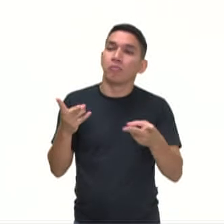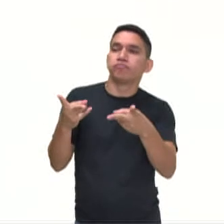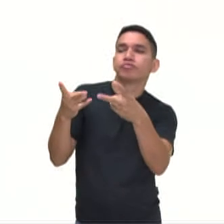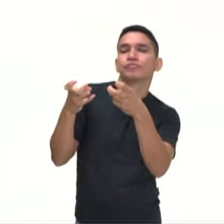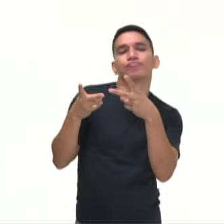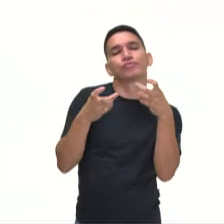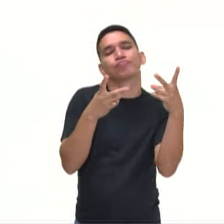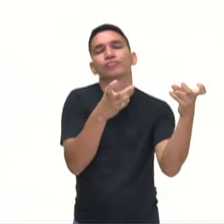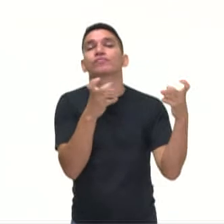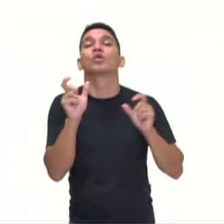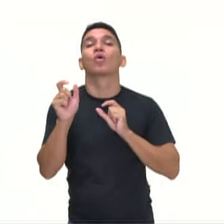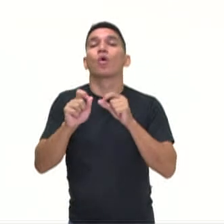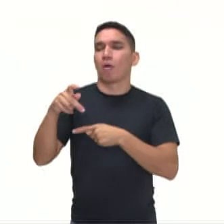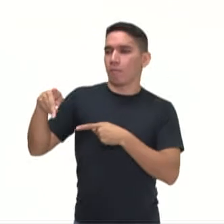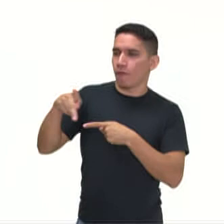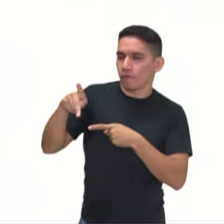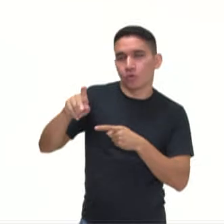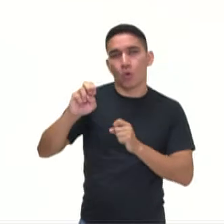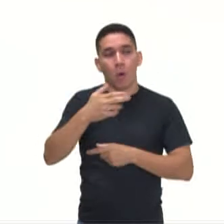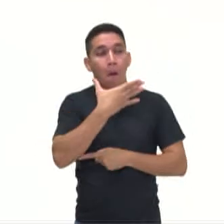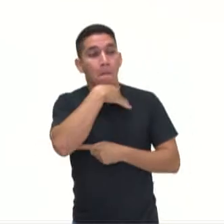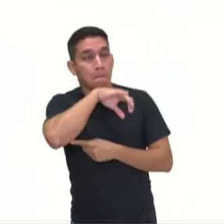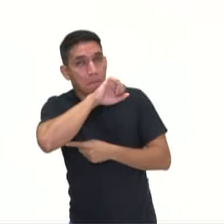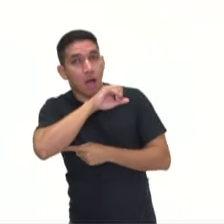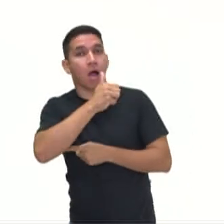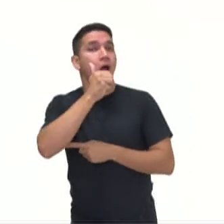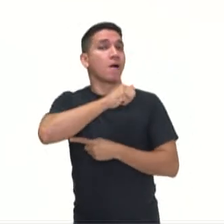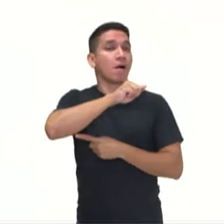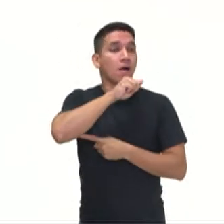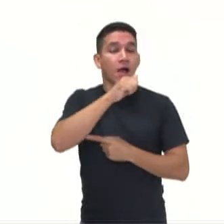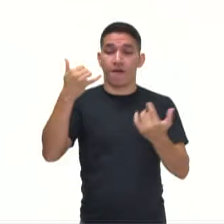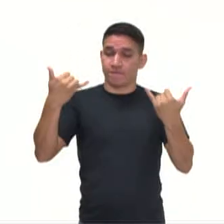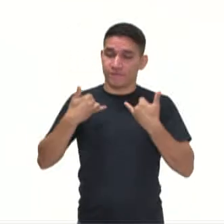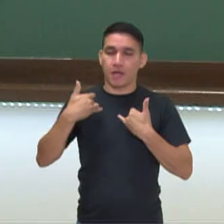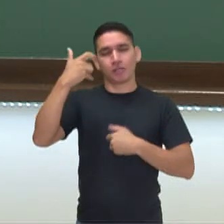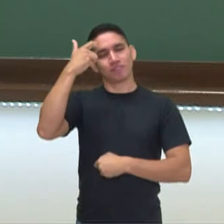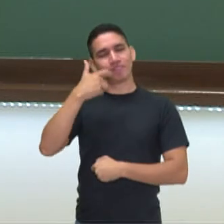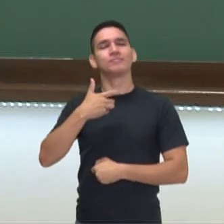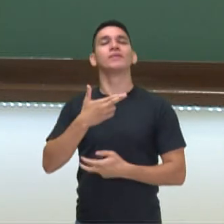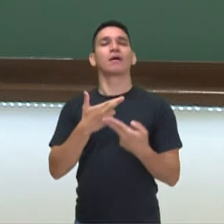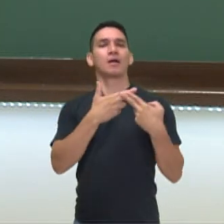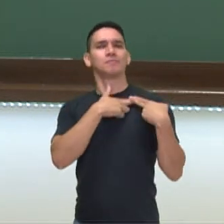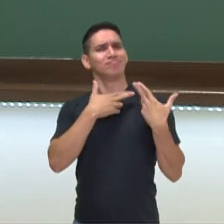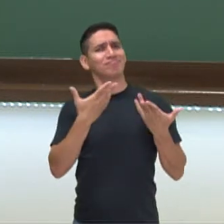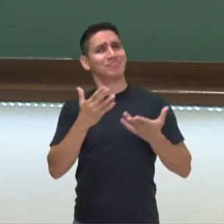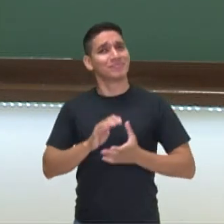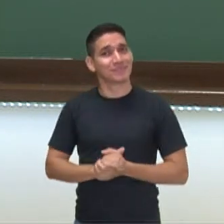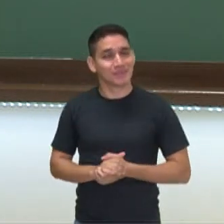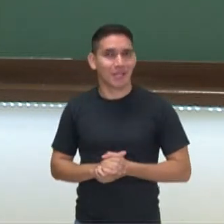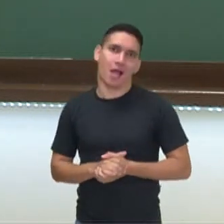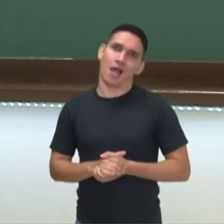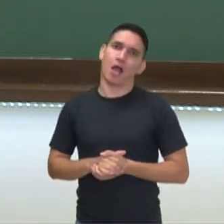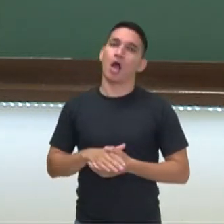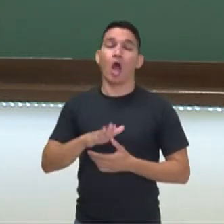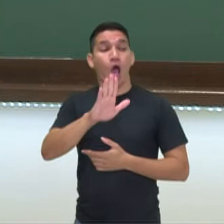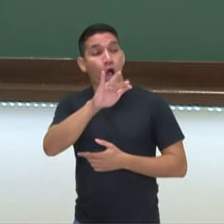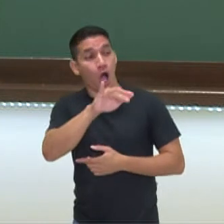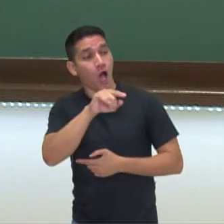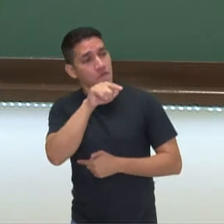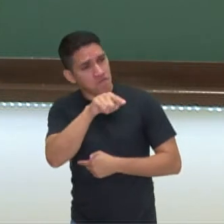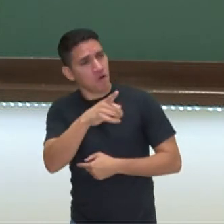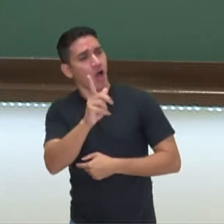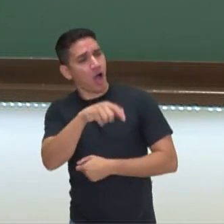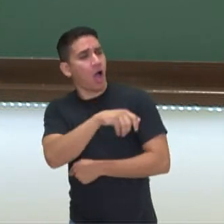nossos professores, dos nossos pais, que nós somos pessoas responsáveis, não é mesmo? Quando a gente escuta, olha, né, você é um aluno